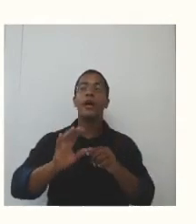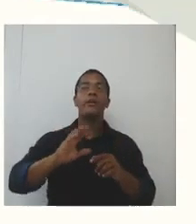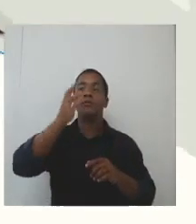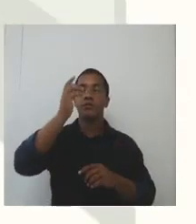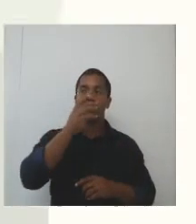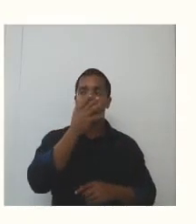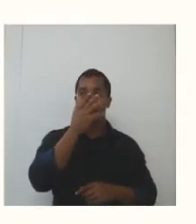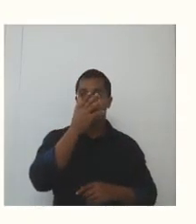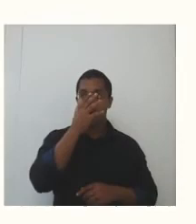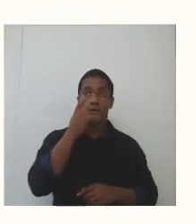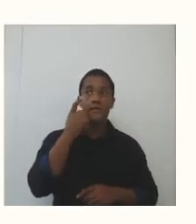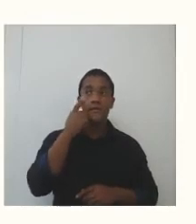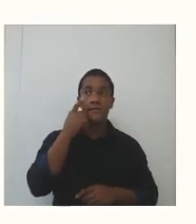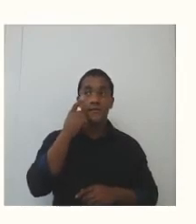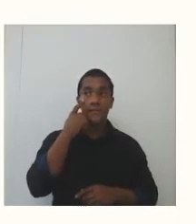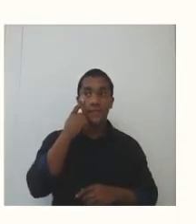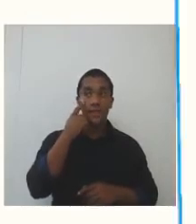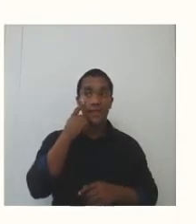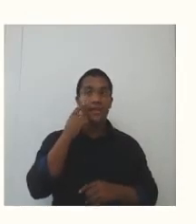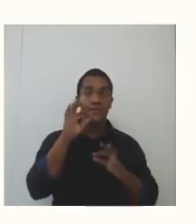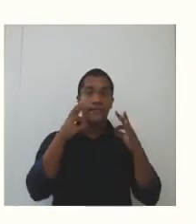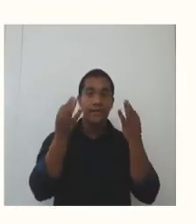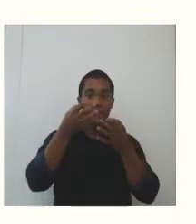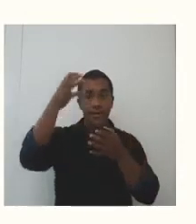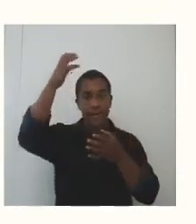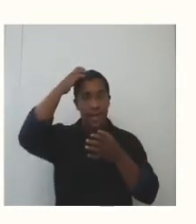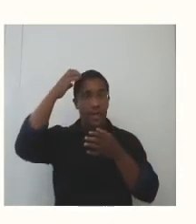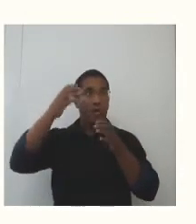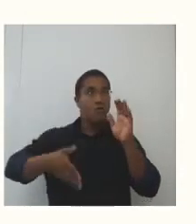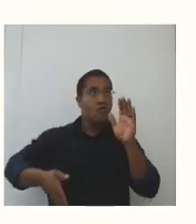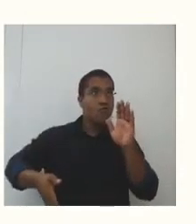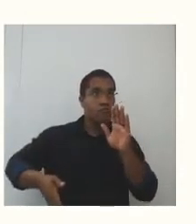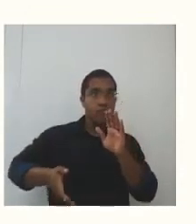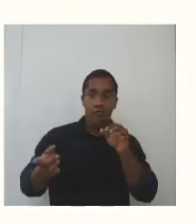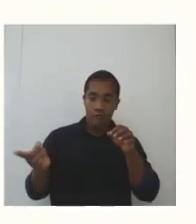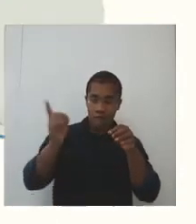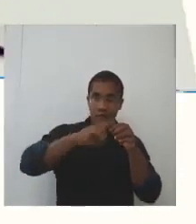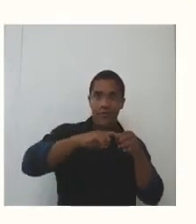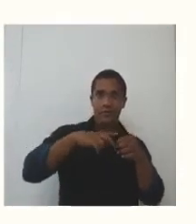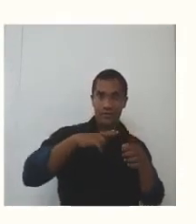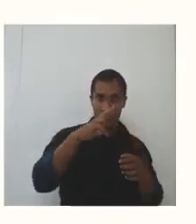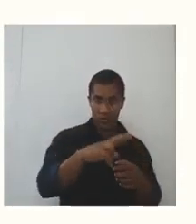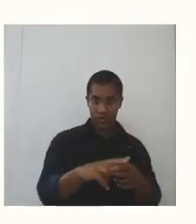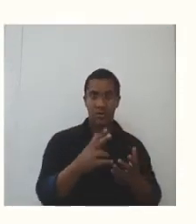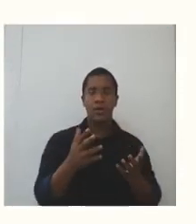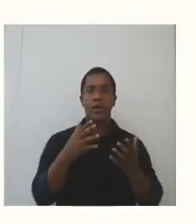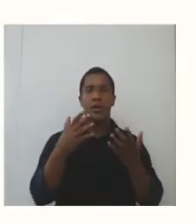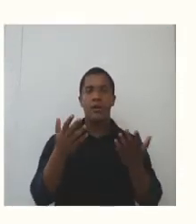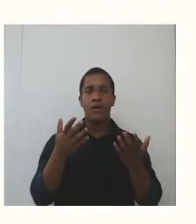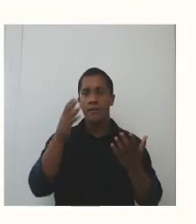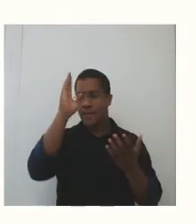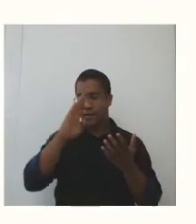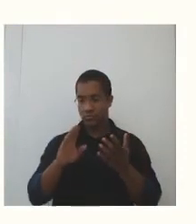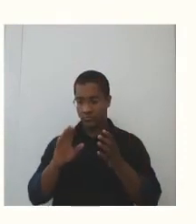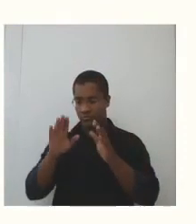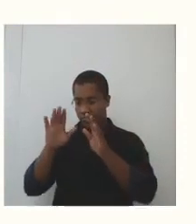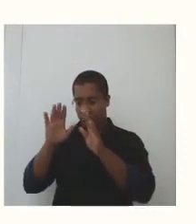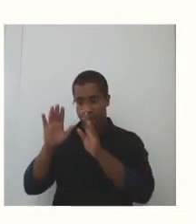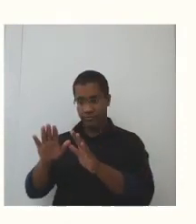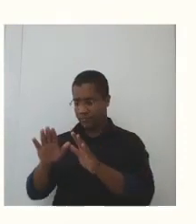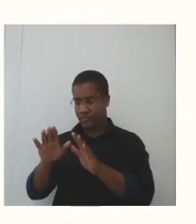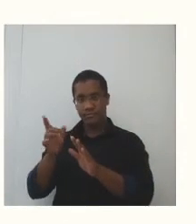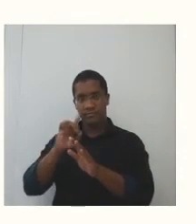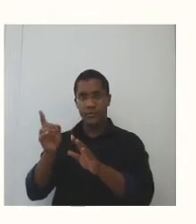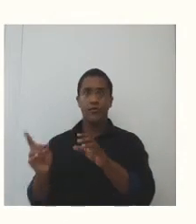direitinho, ó. Olha lá, a família real vai embora do Brasil, nesse contexto. Mas aí o que é que acontece e que precisamos saber,